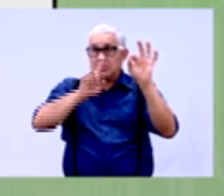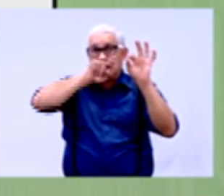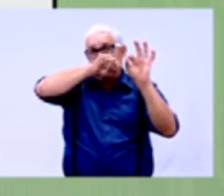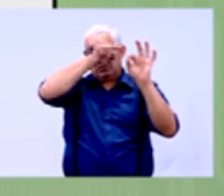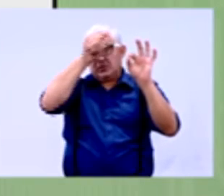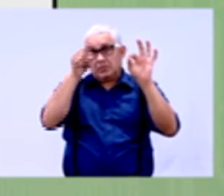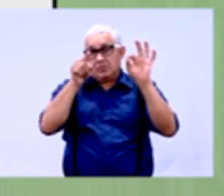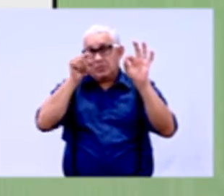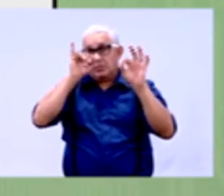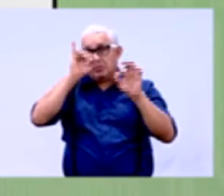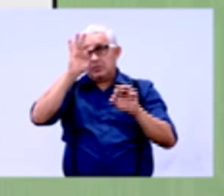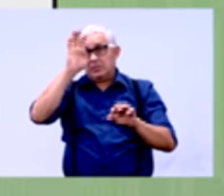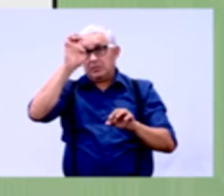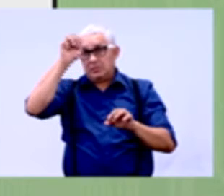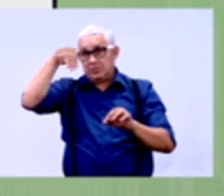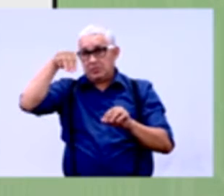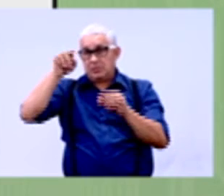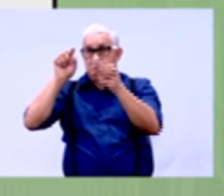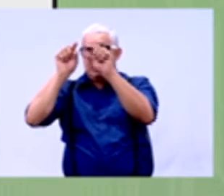item